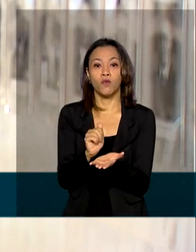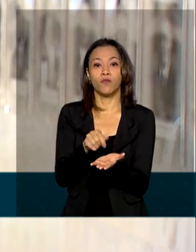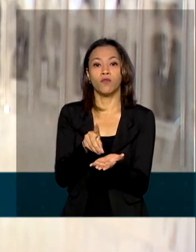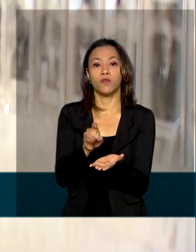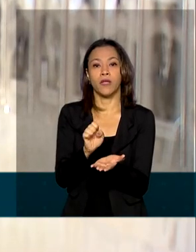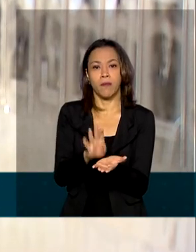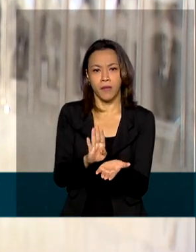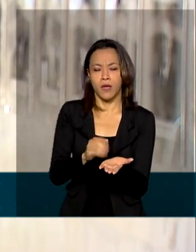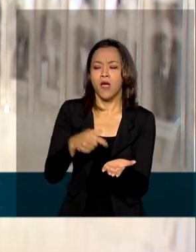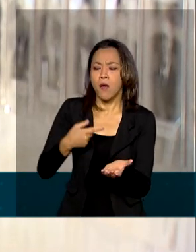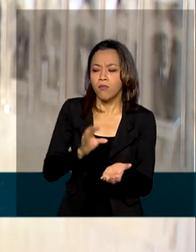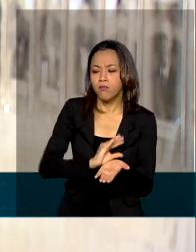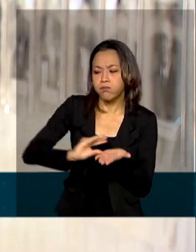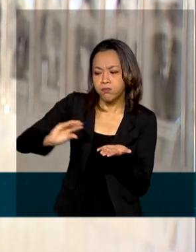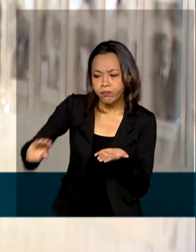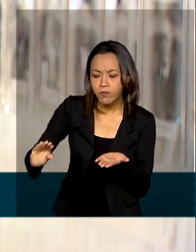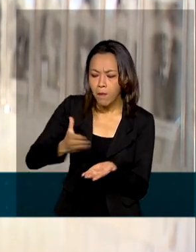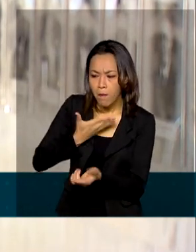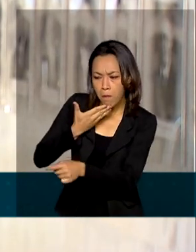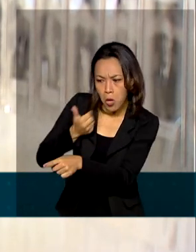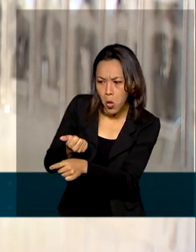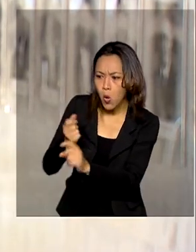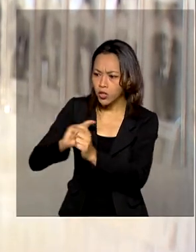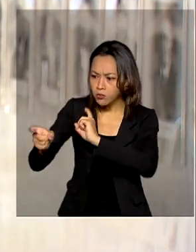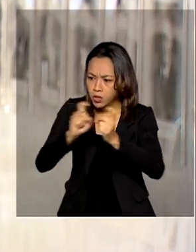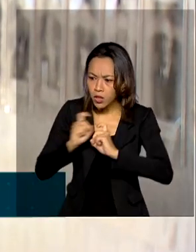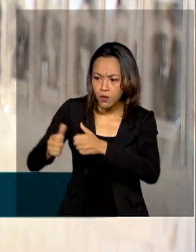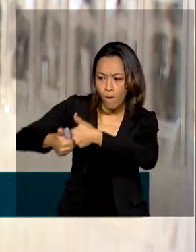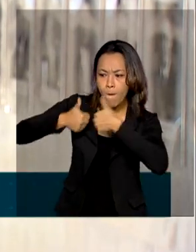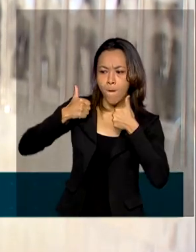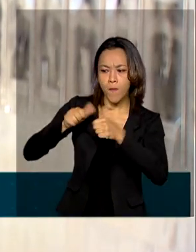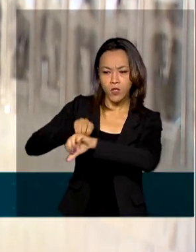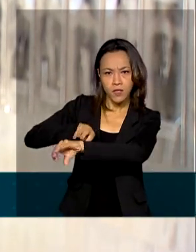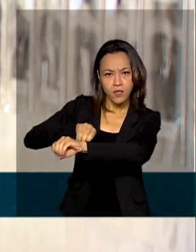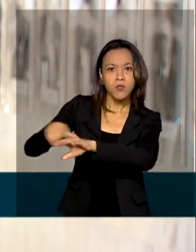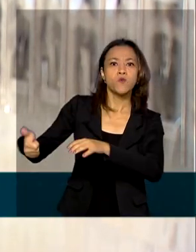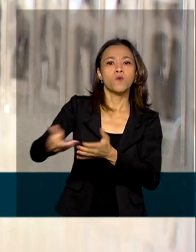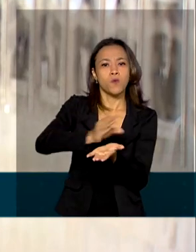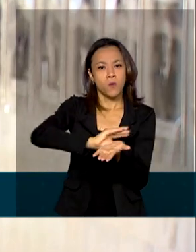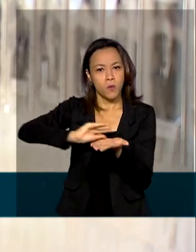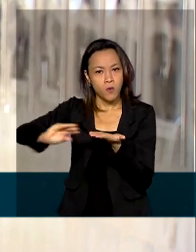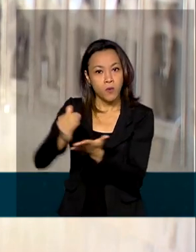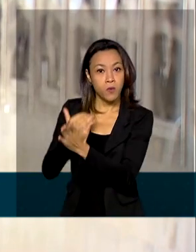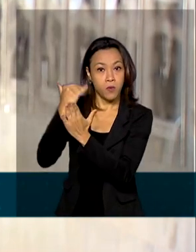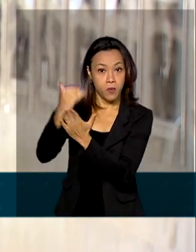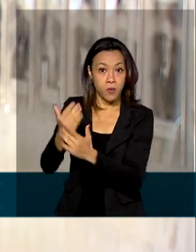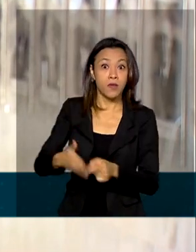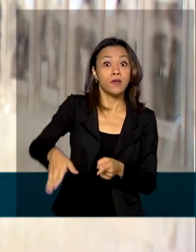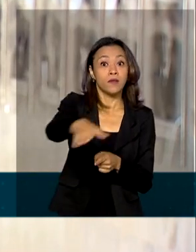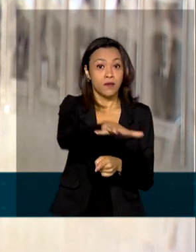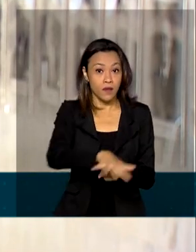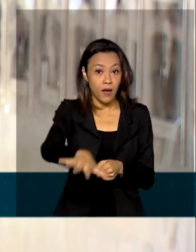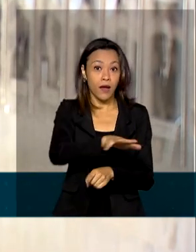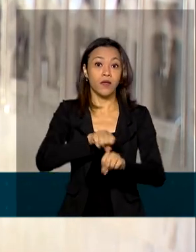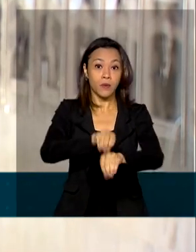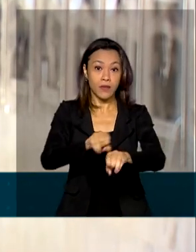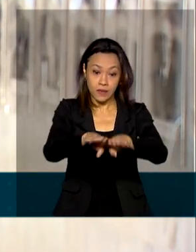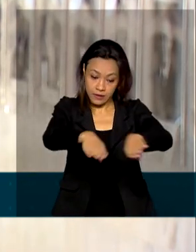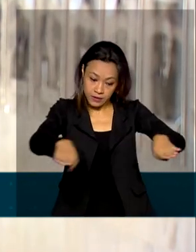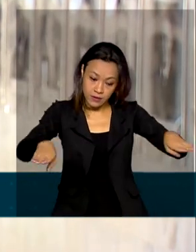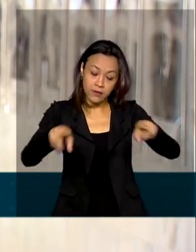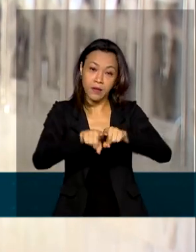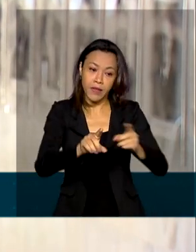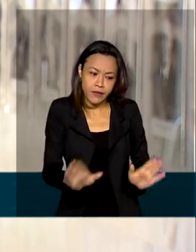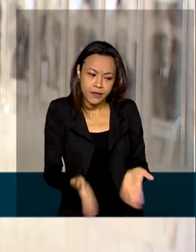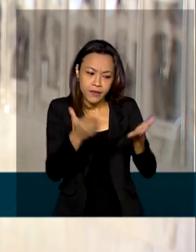locais que comprovarem melhoria na gestão educacional. O novo modelo também aumenta os recursos para educação infantil, incentiva o